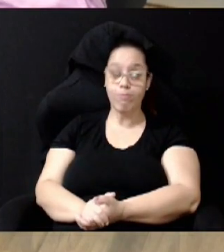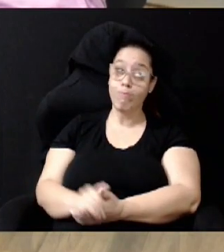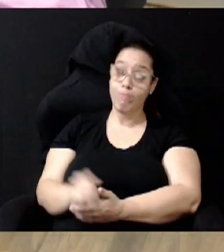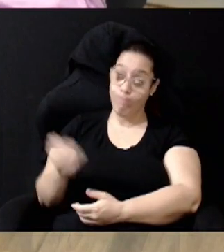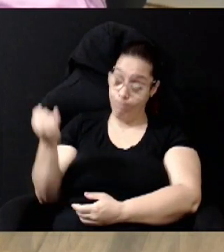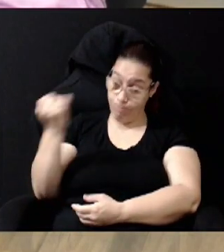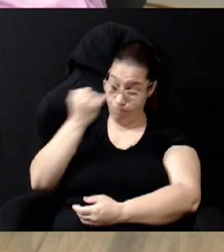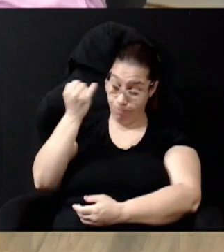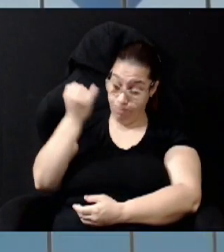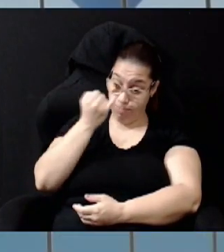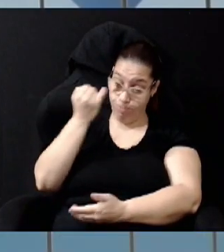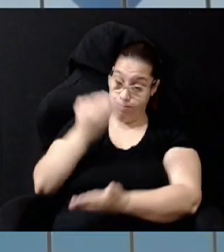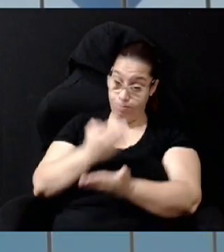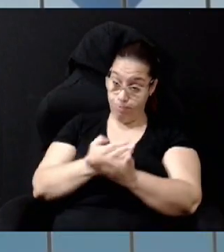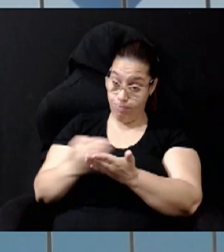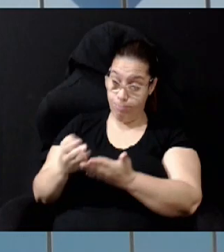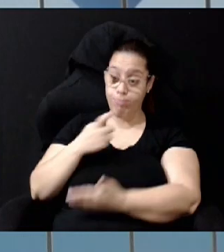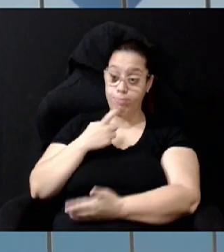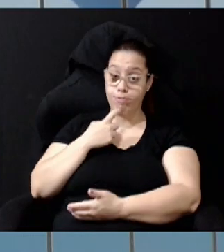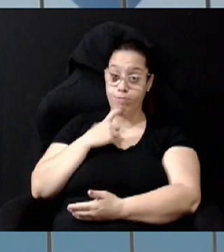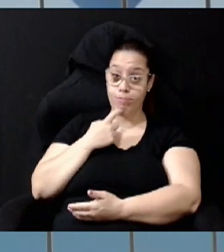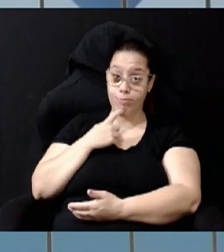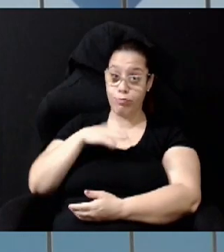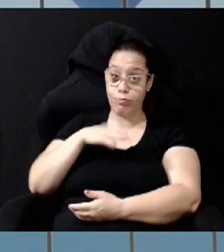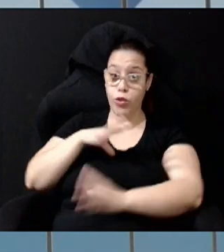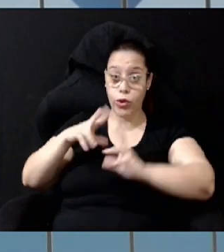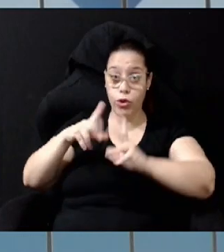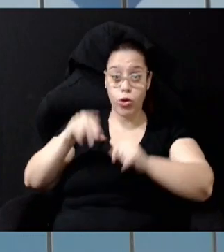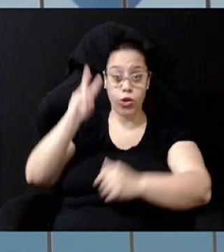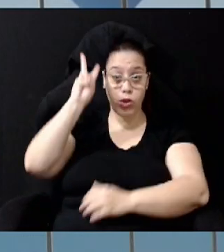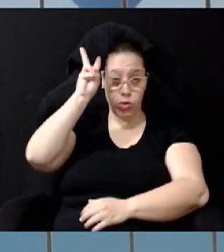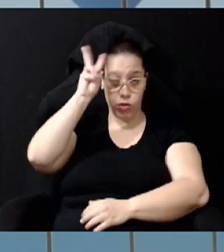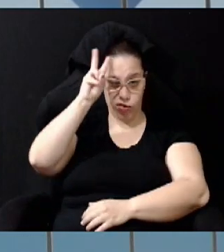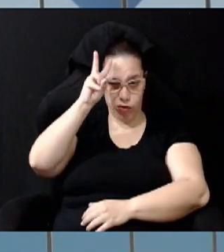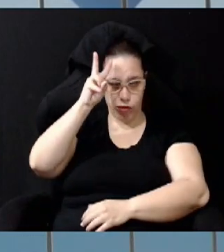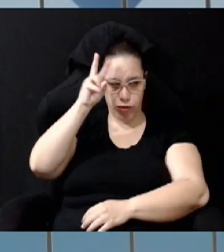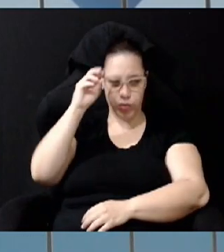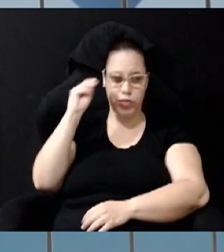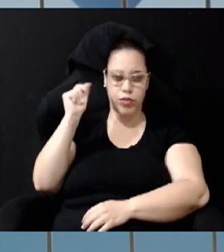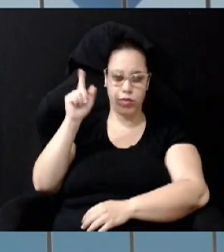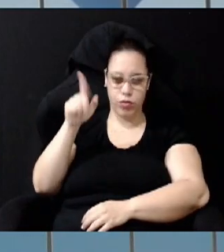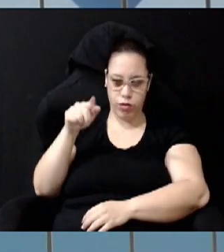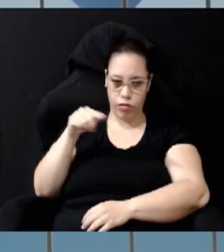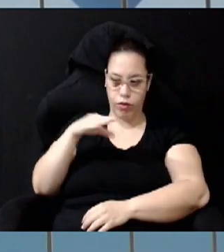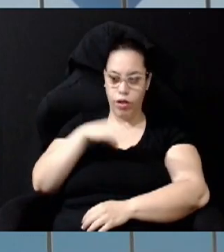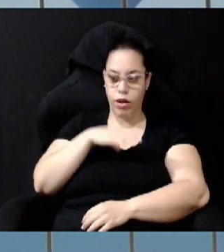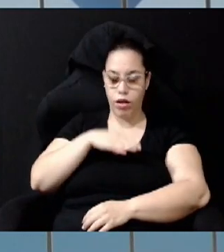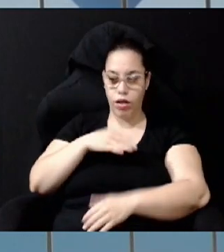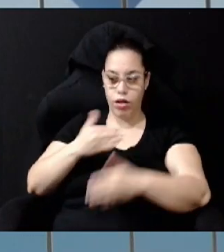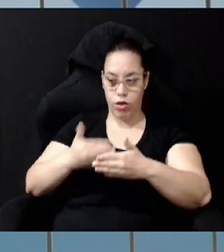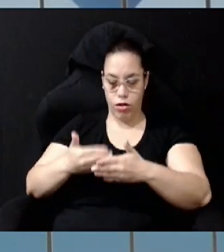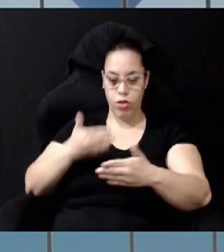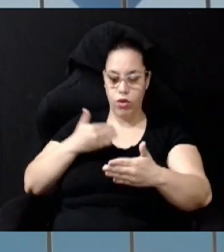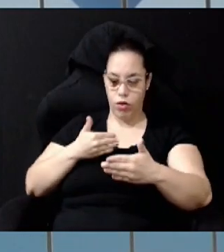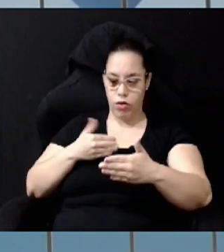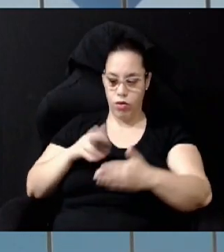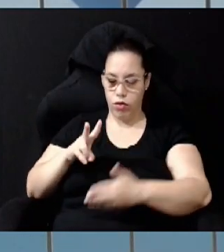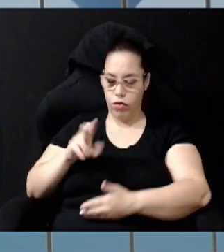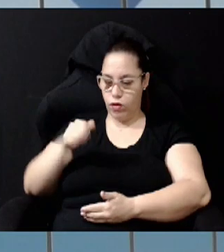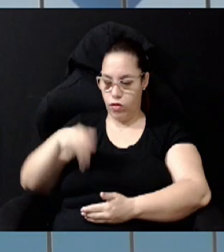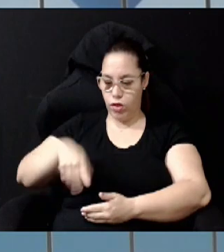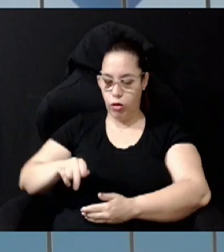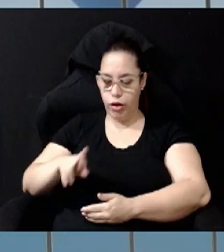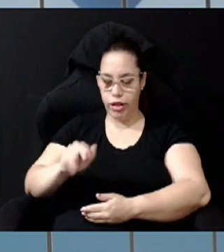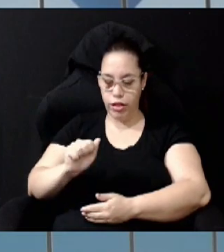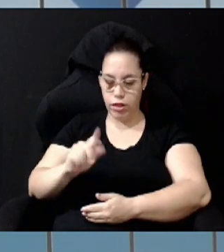de Campinas, eu acho que por todo o histórico que tem, é um município na vanguarda em diversas questões e na questão